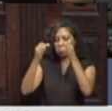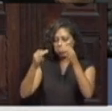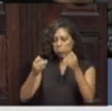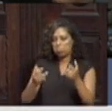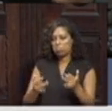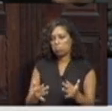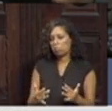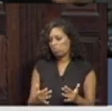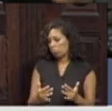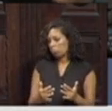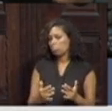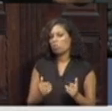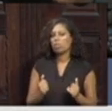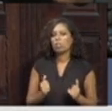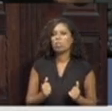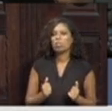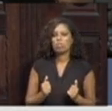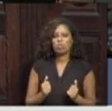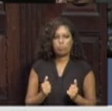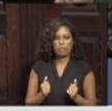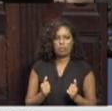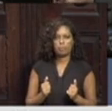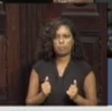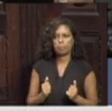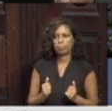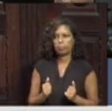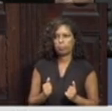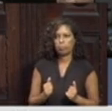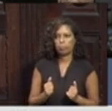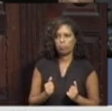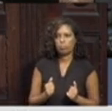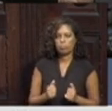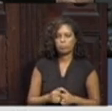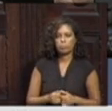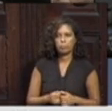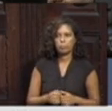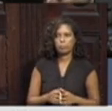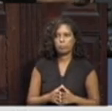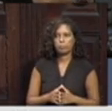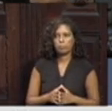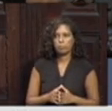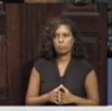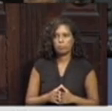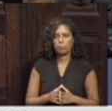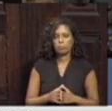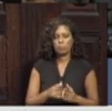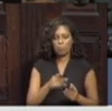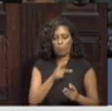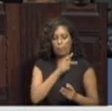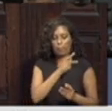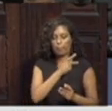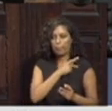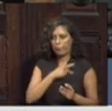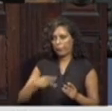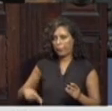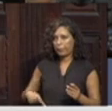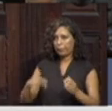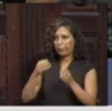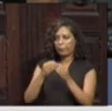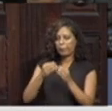de 2017. Só para saber se a assessoria está esperta aí. De autoria do deputado André Siciliano e o Anderson